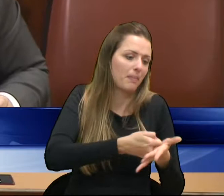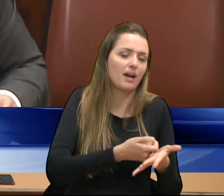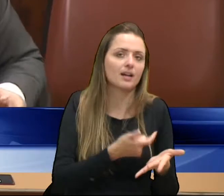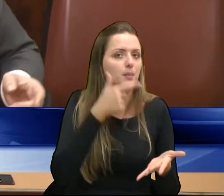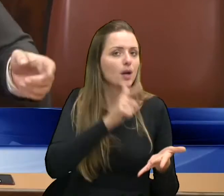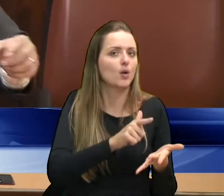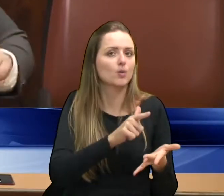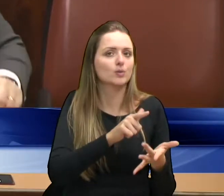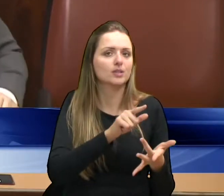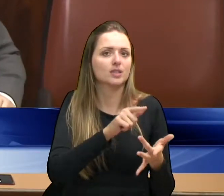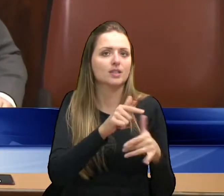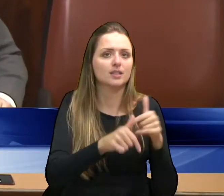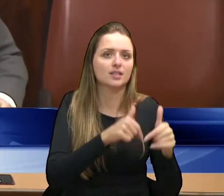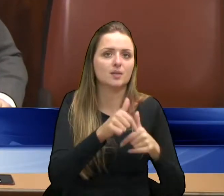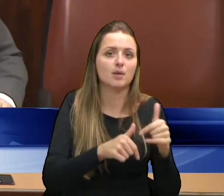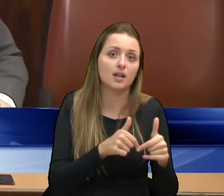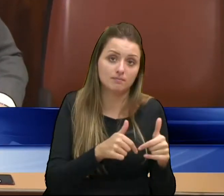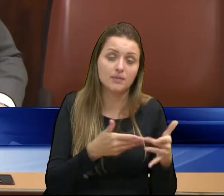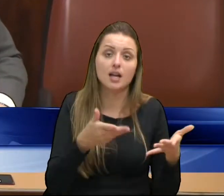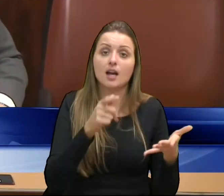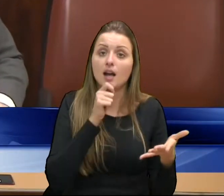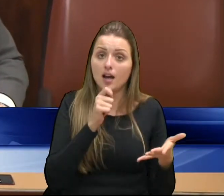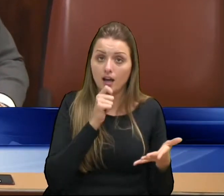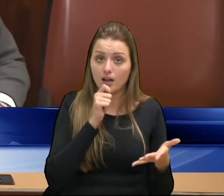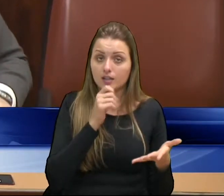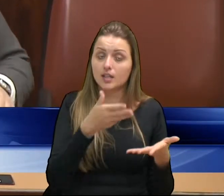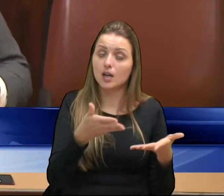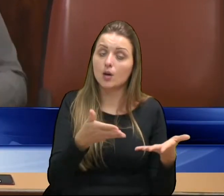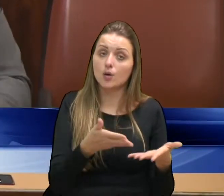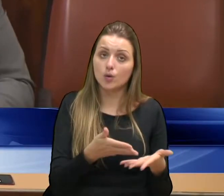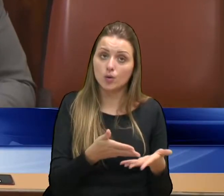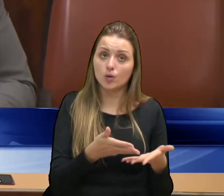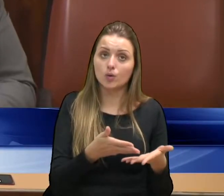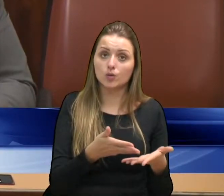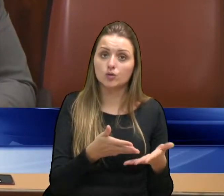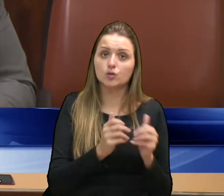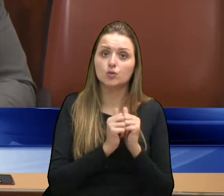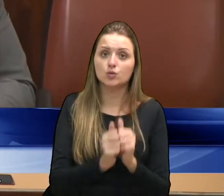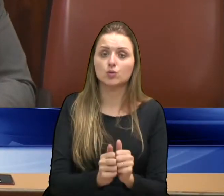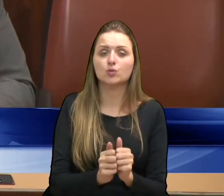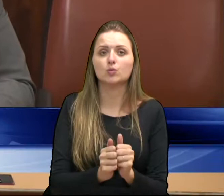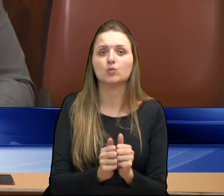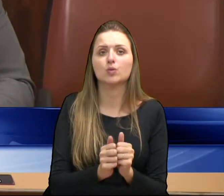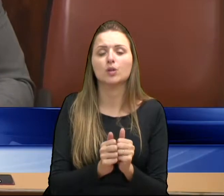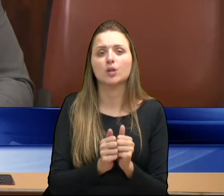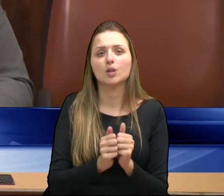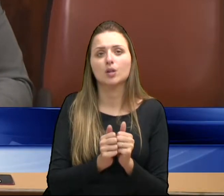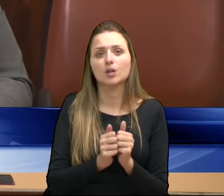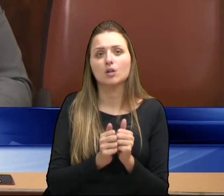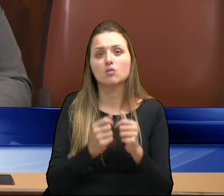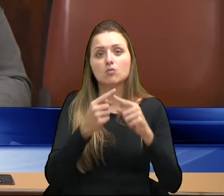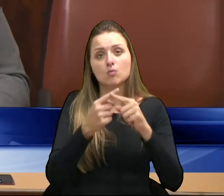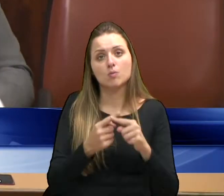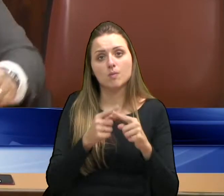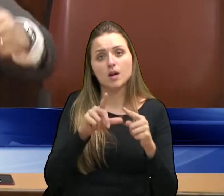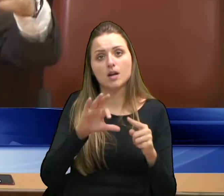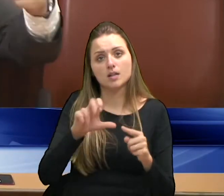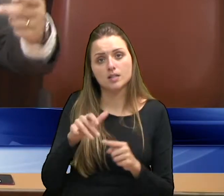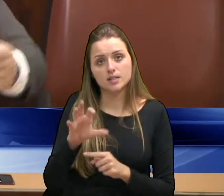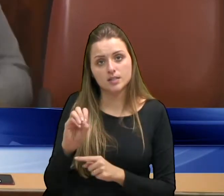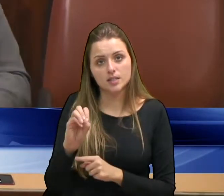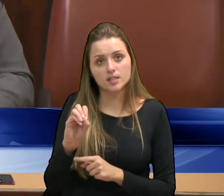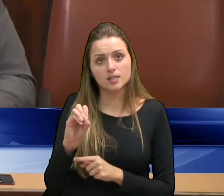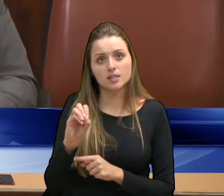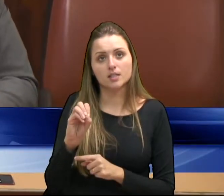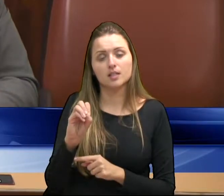Né? Ficam ainda hoje na iminência de, através de um processo regulador, licitatório, né, se